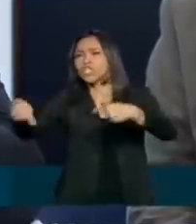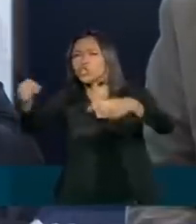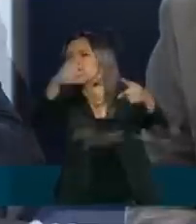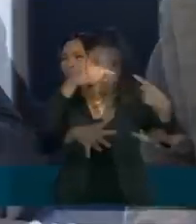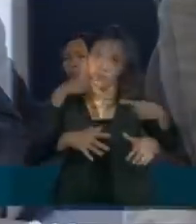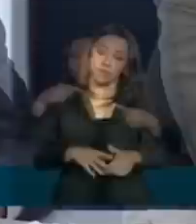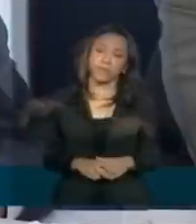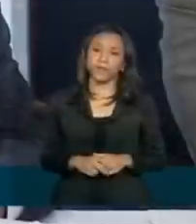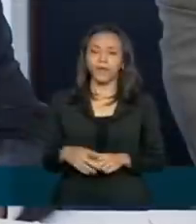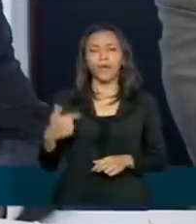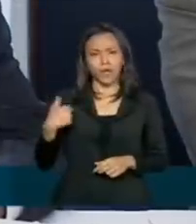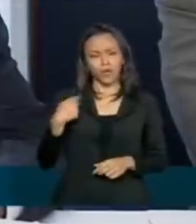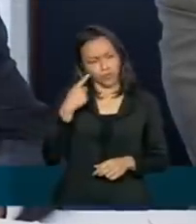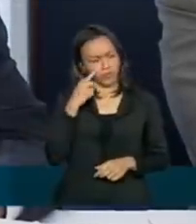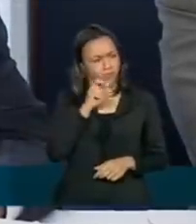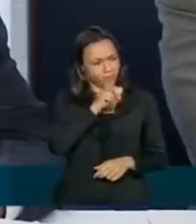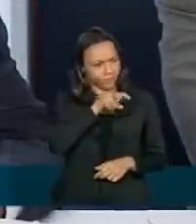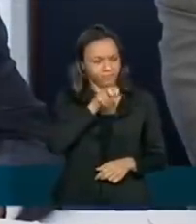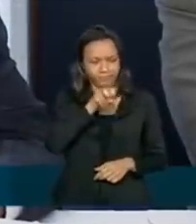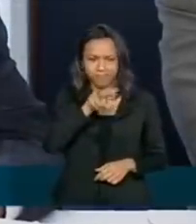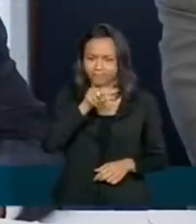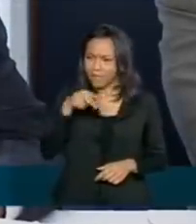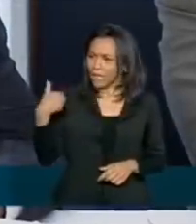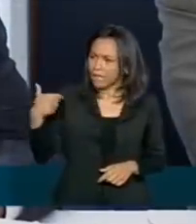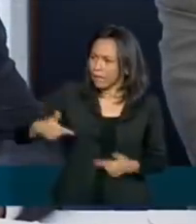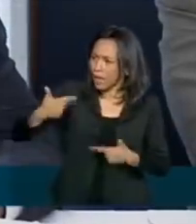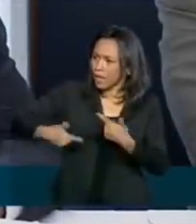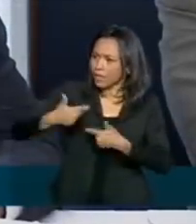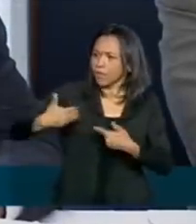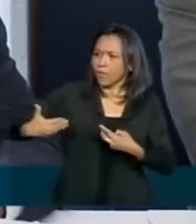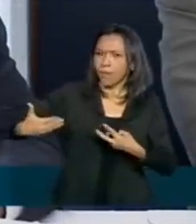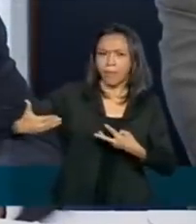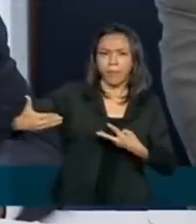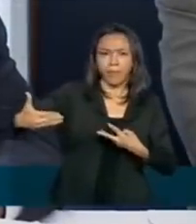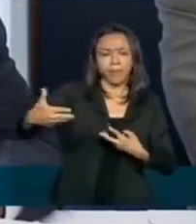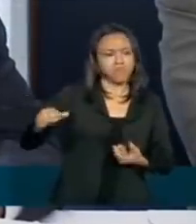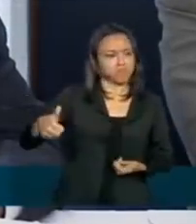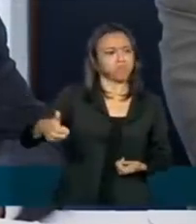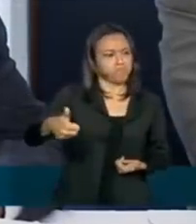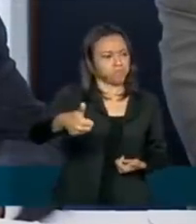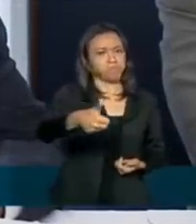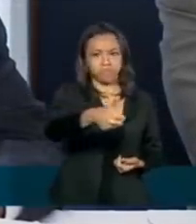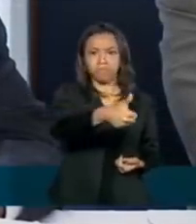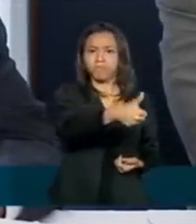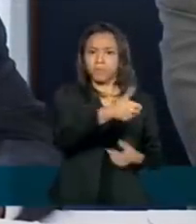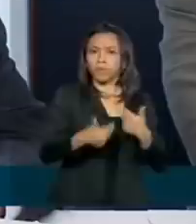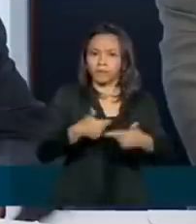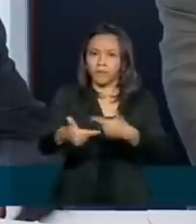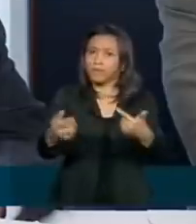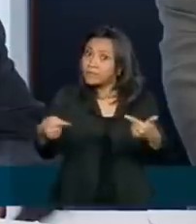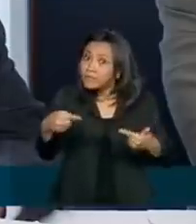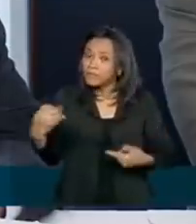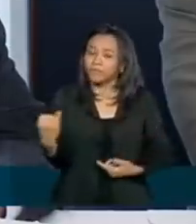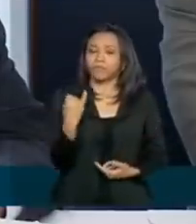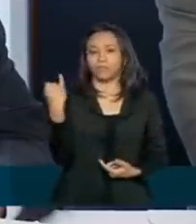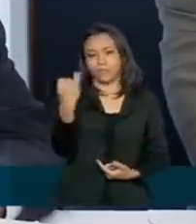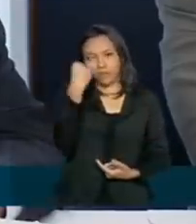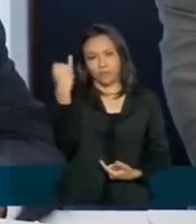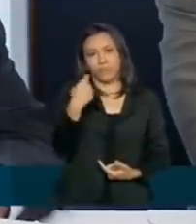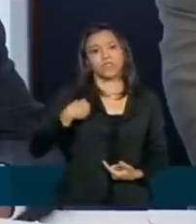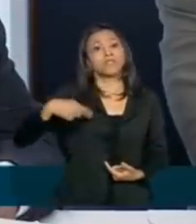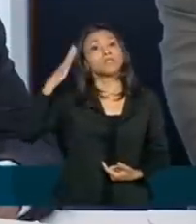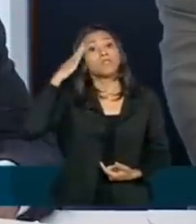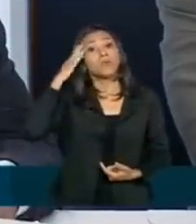colocou aí o ministro. Vendo aqui as inúmeras ações interministeriais que todos estão fazendo. Isso é muito importante a gente ter essa